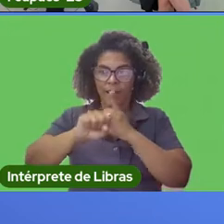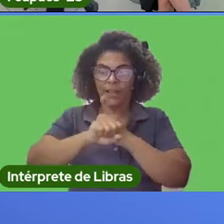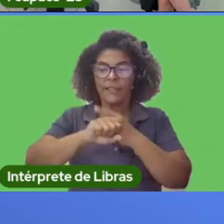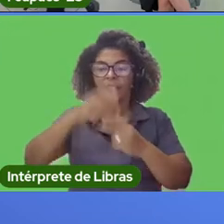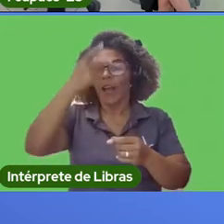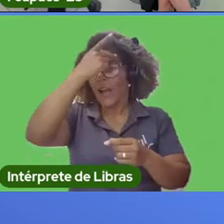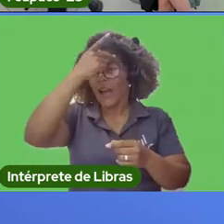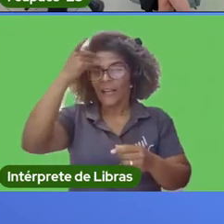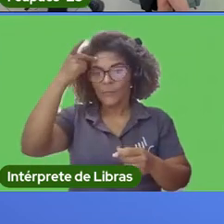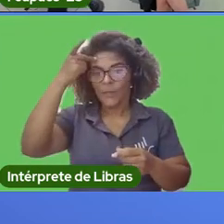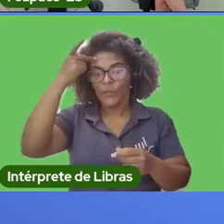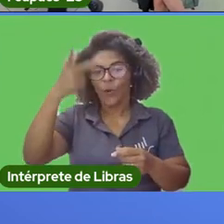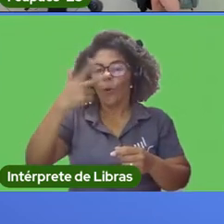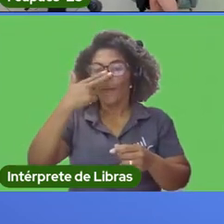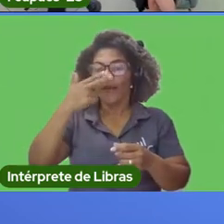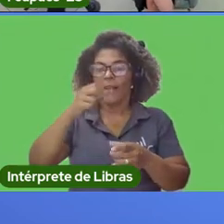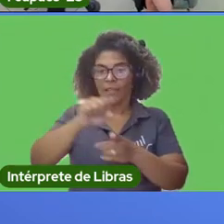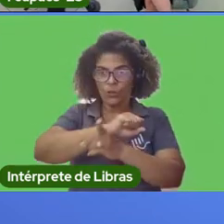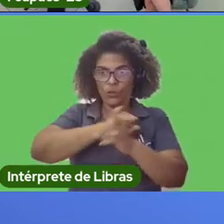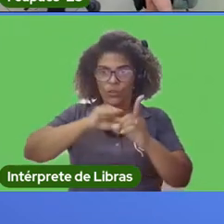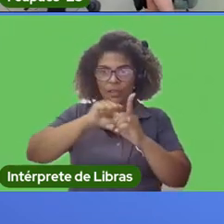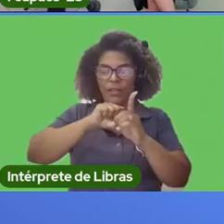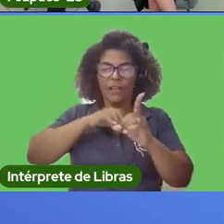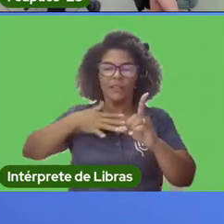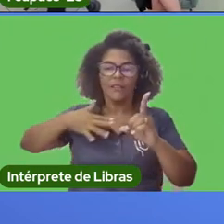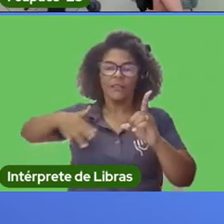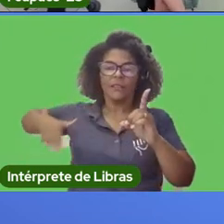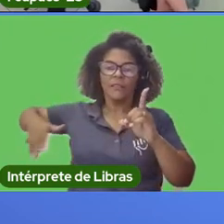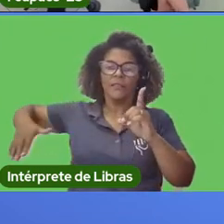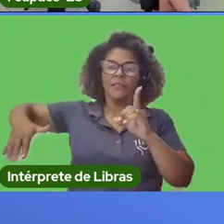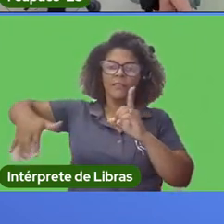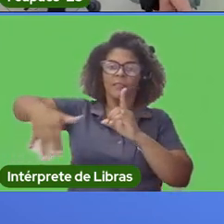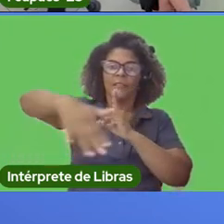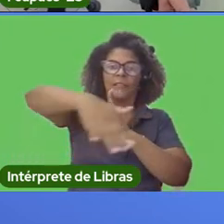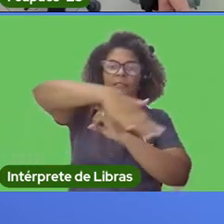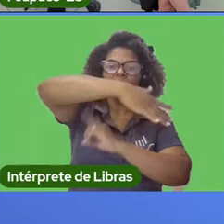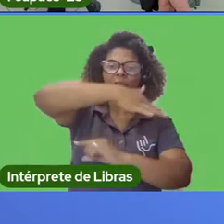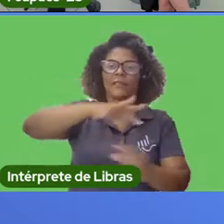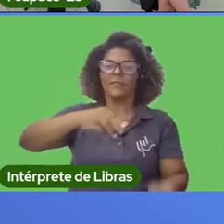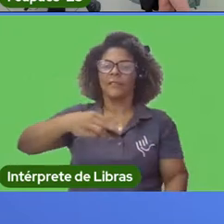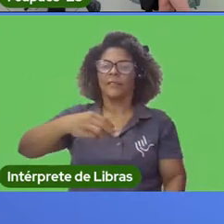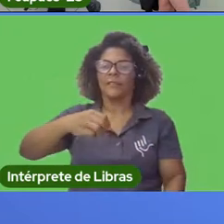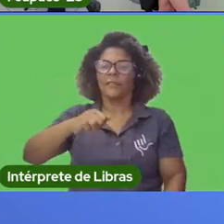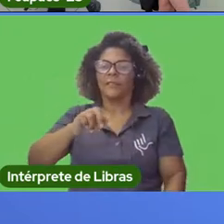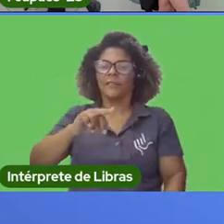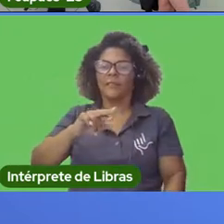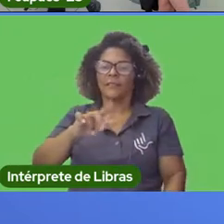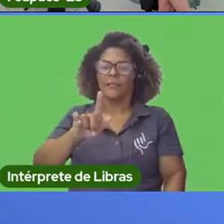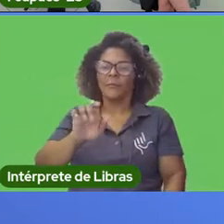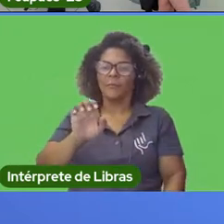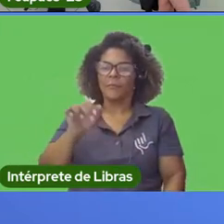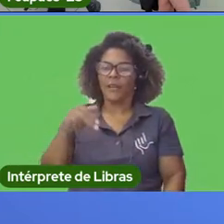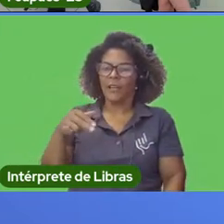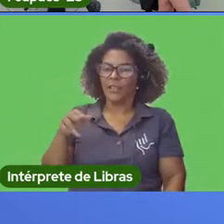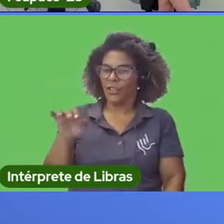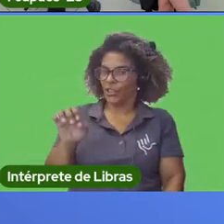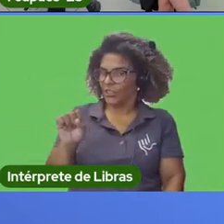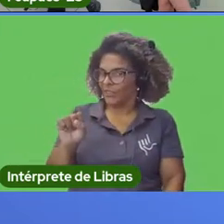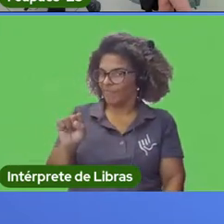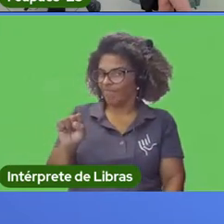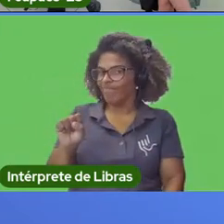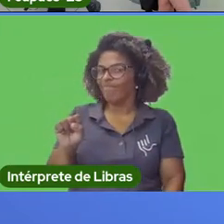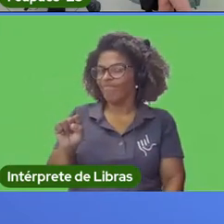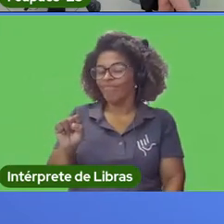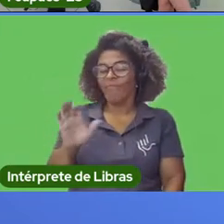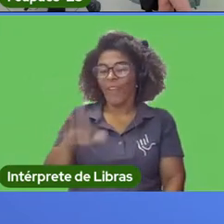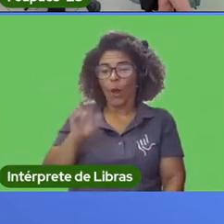às margens, né? Ela fica vivendo aí nas franjas da sociedade, e é o que a gente vê no